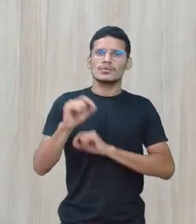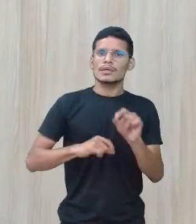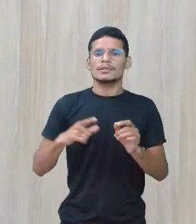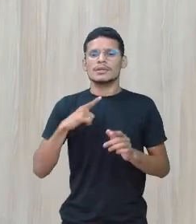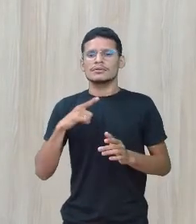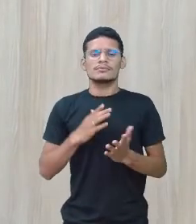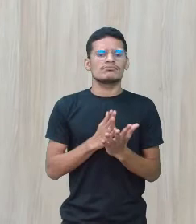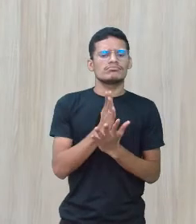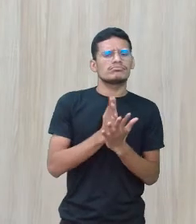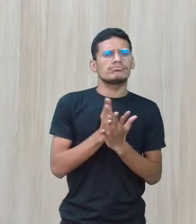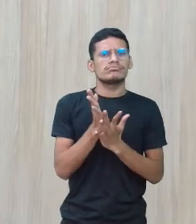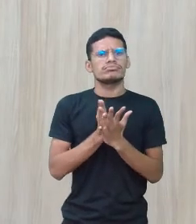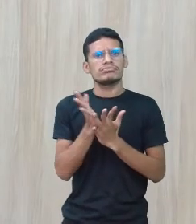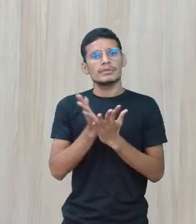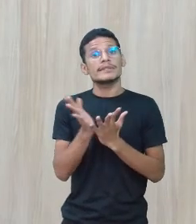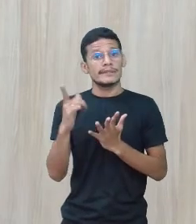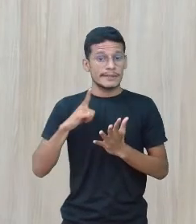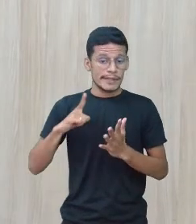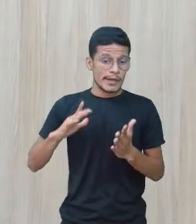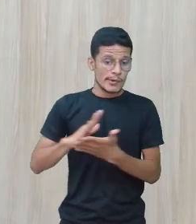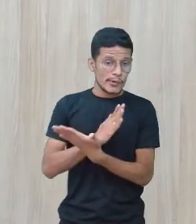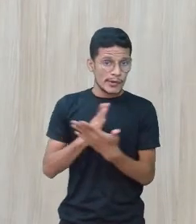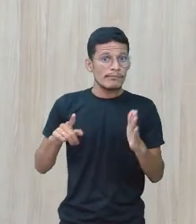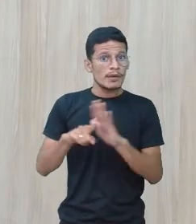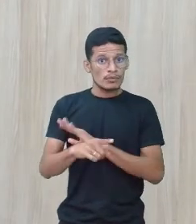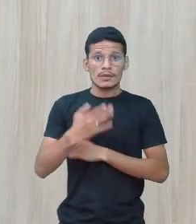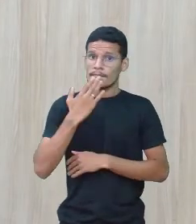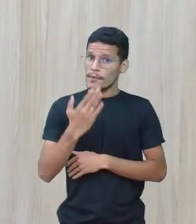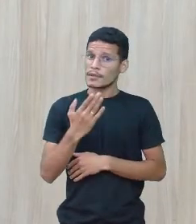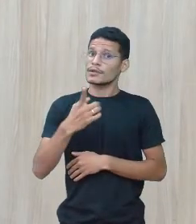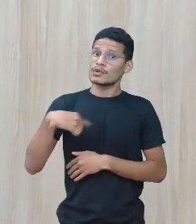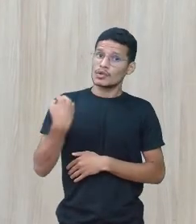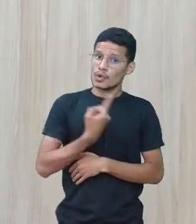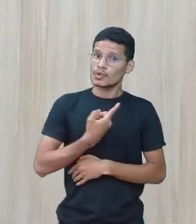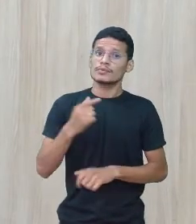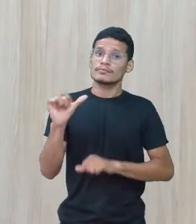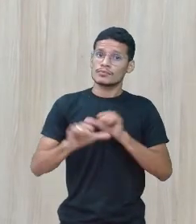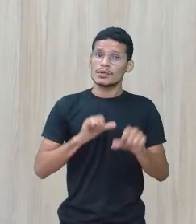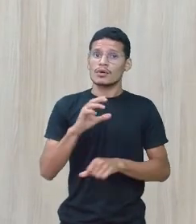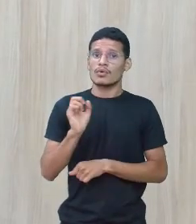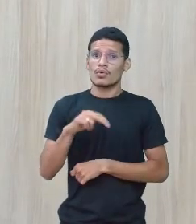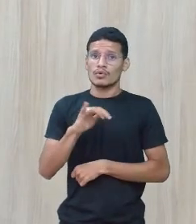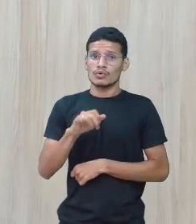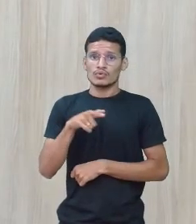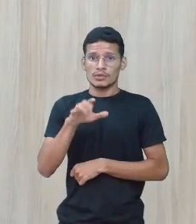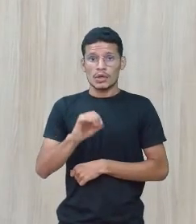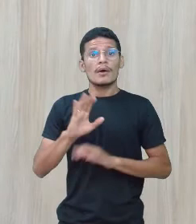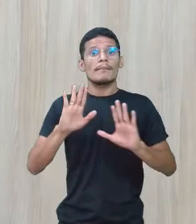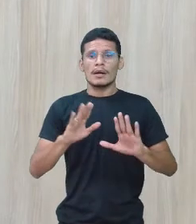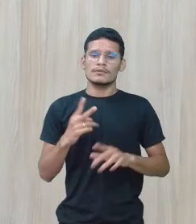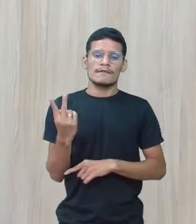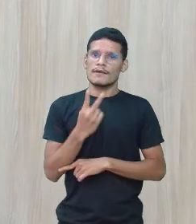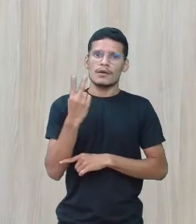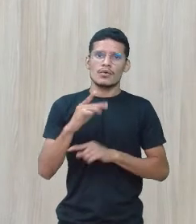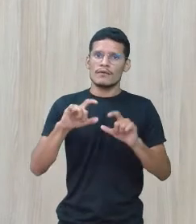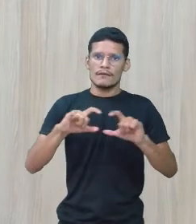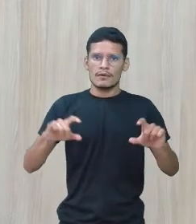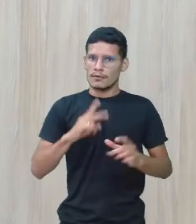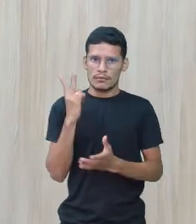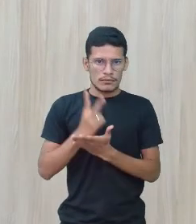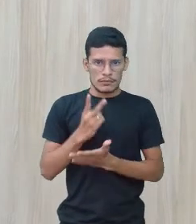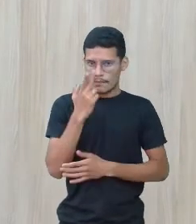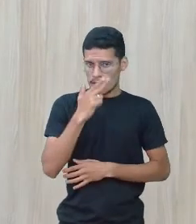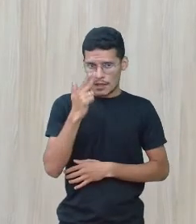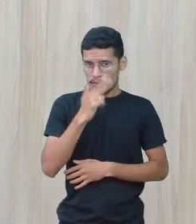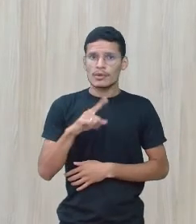e tem várias questões que pedem exatamente isso, para a gente mudar a conjunção sem mudar o valor da oração. E aí a